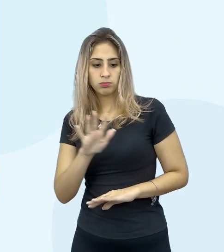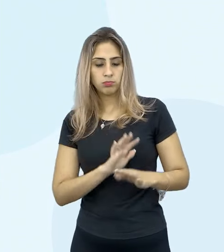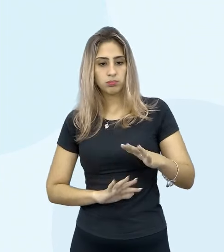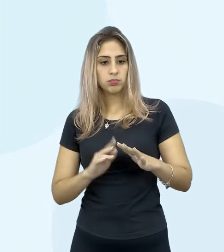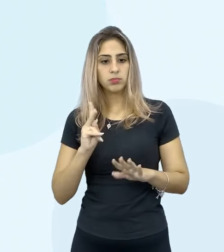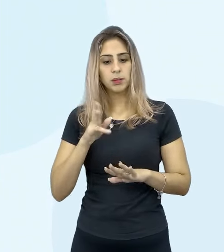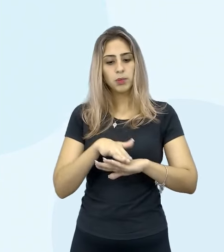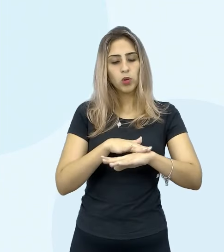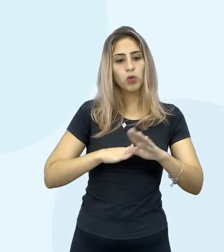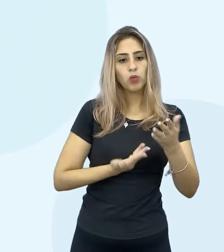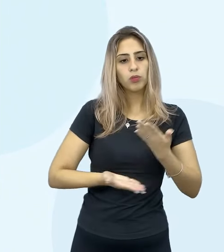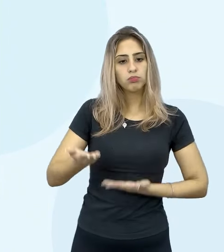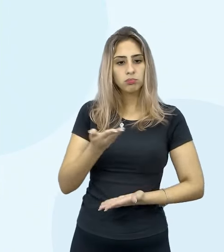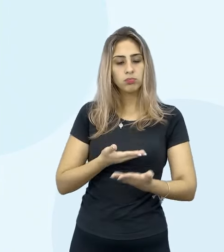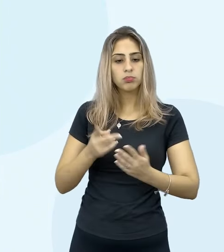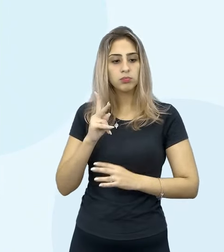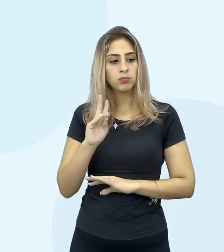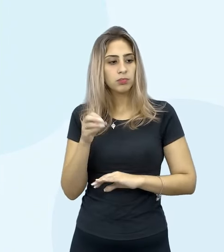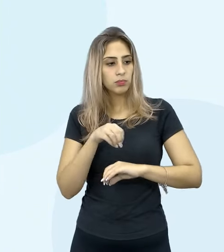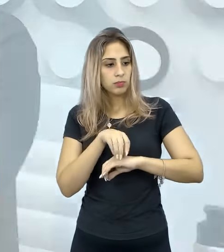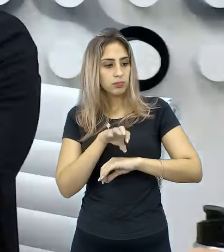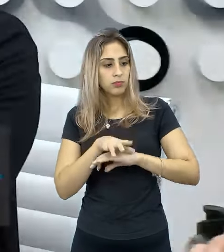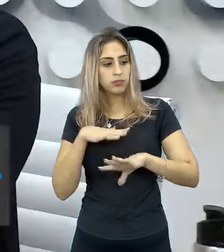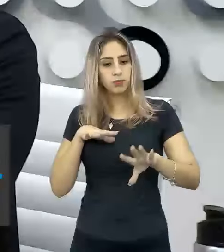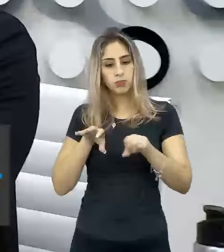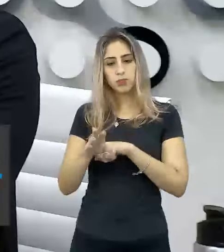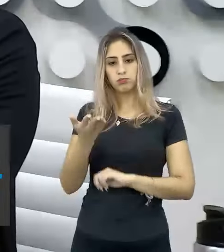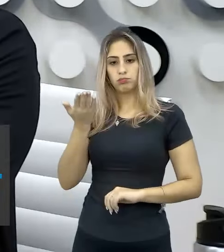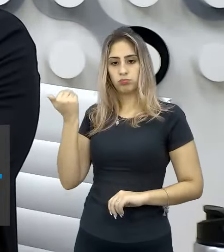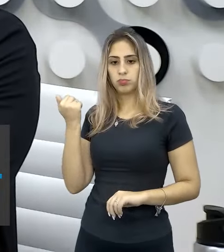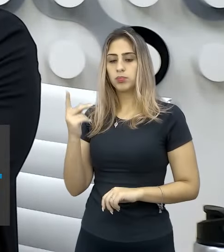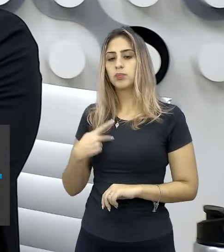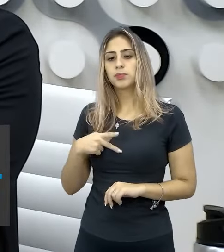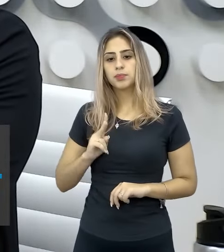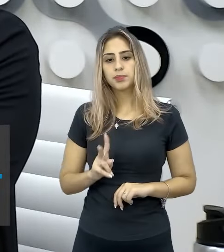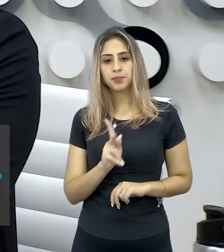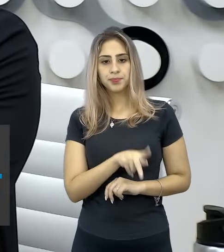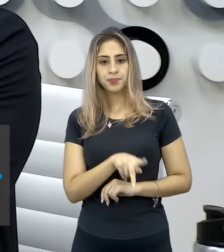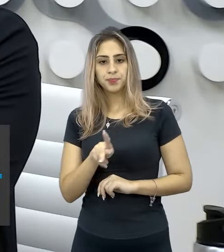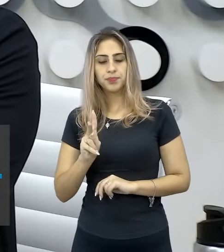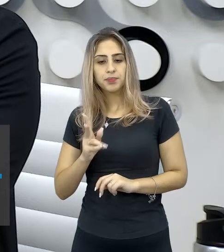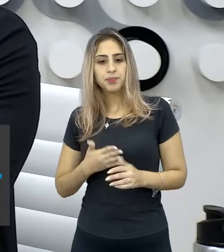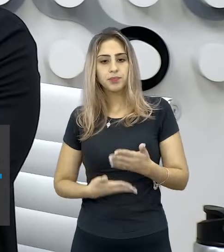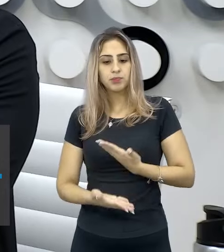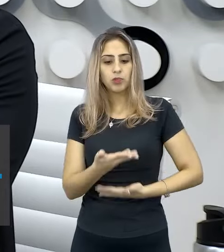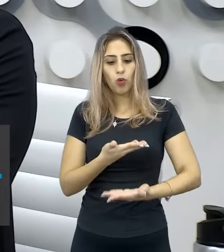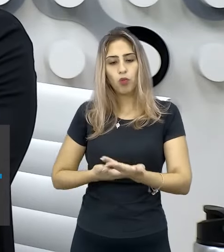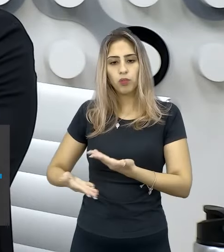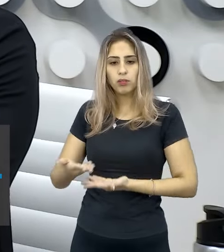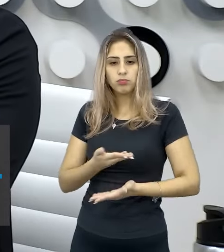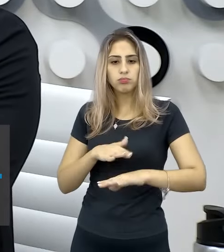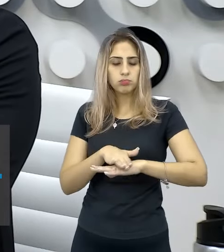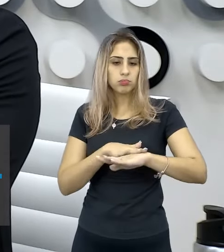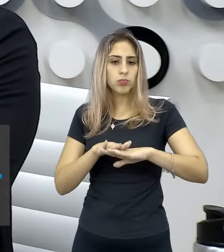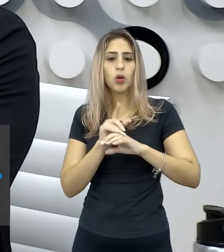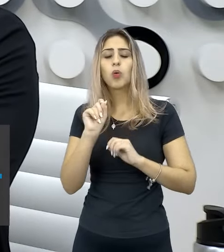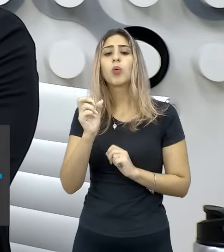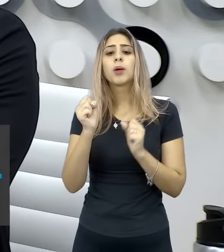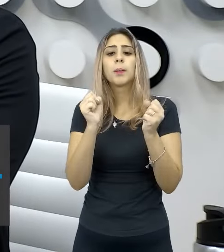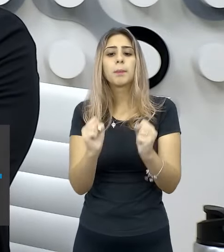sempre conversando, né? A gente comentou isso bastante na formação anterior, de sempre os professores conversarem entre si, em que ele